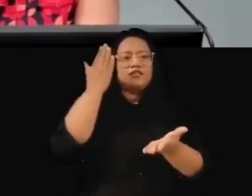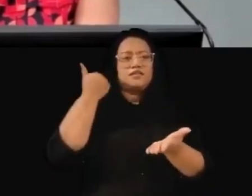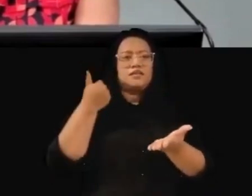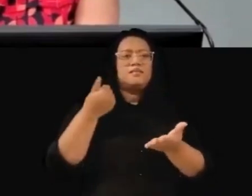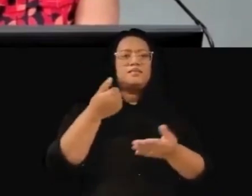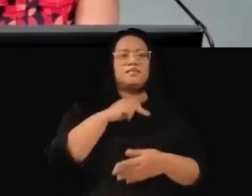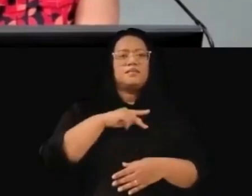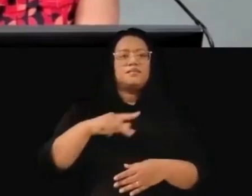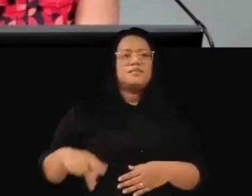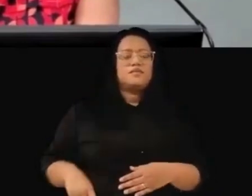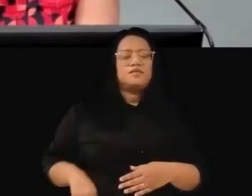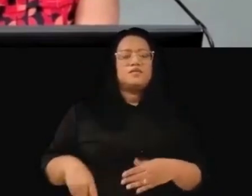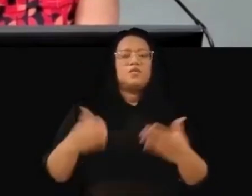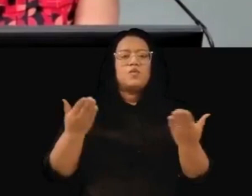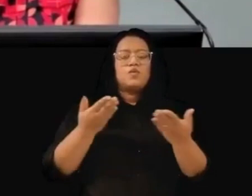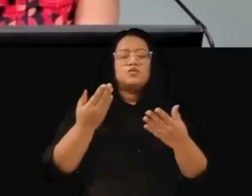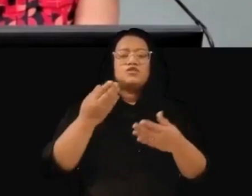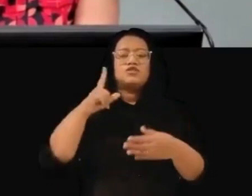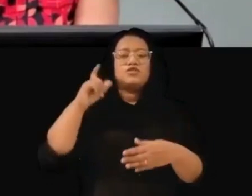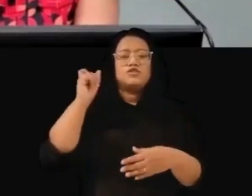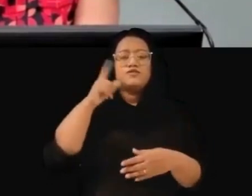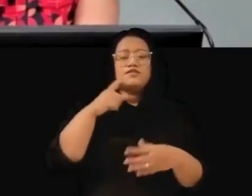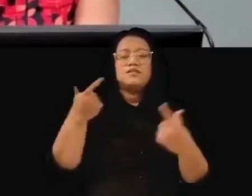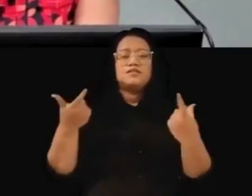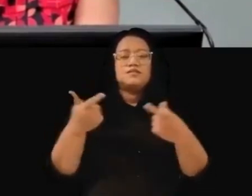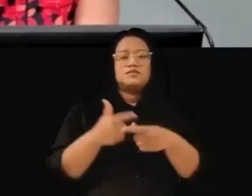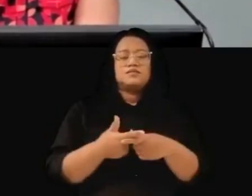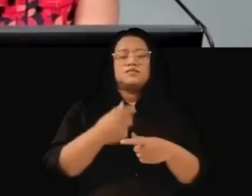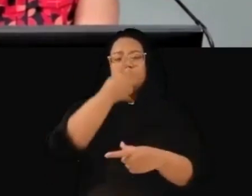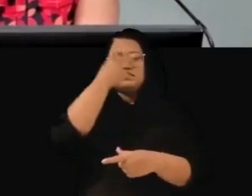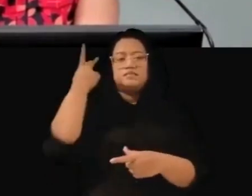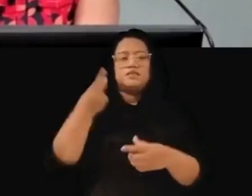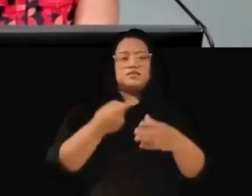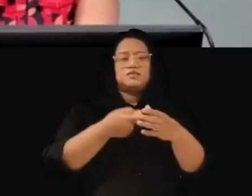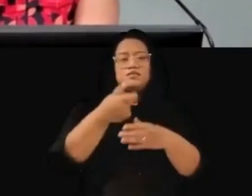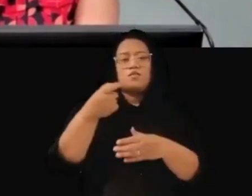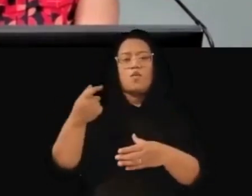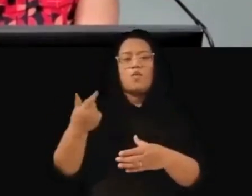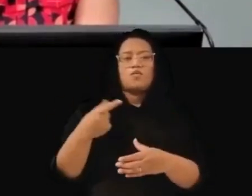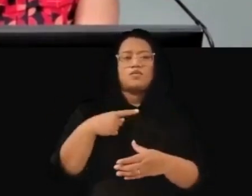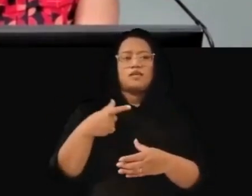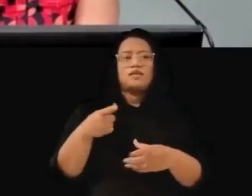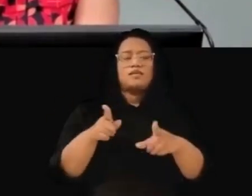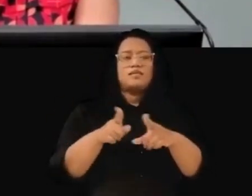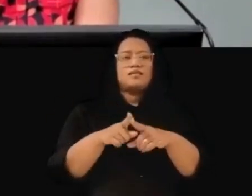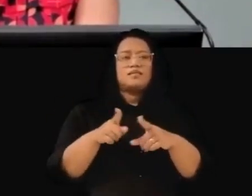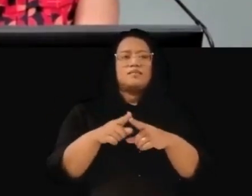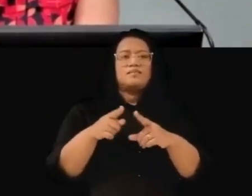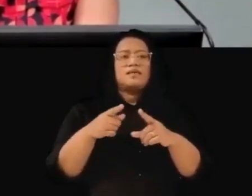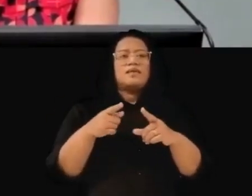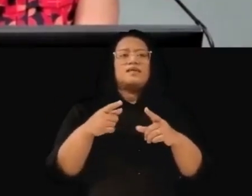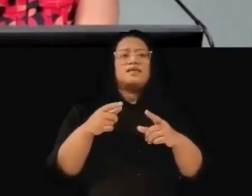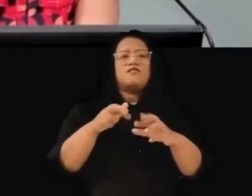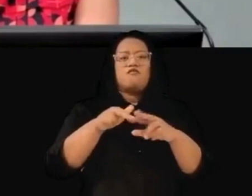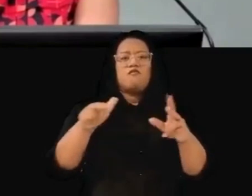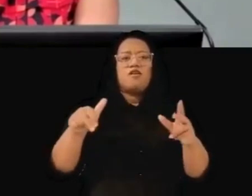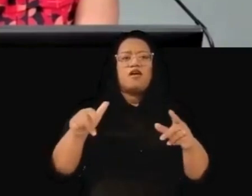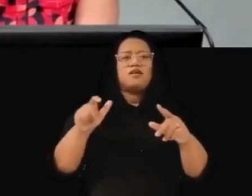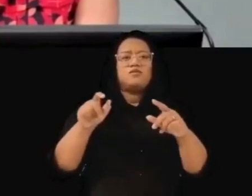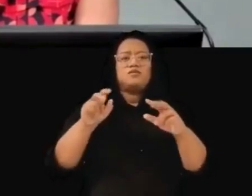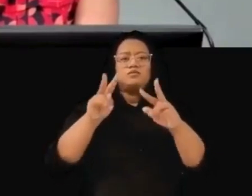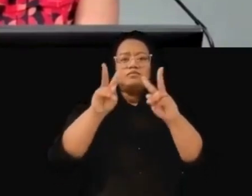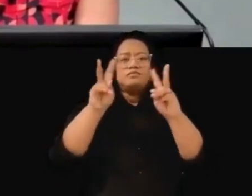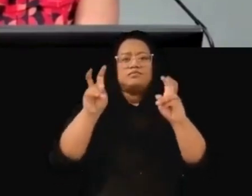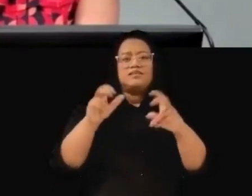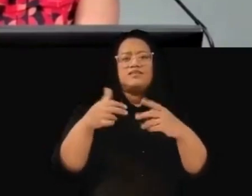Brasil, não é de hoje, não vai melhorar então no curto prazo, infelizmente. A própria automatização de processo, enfim, tem uma série de questões que estão postas aí que não